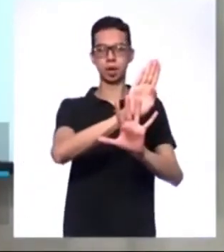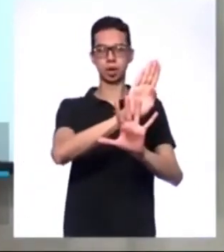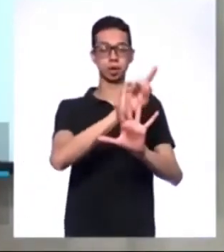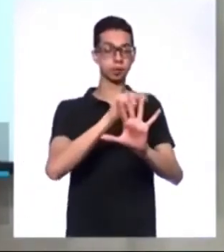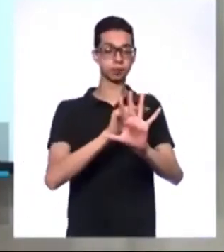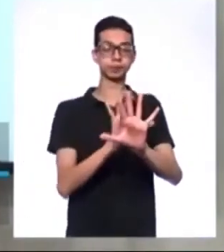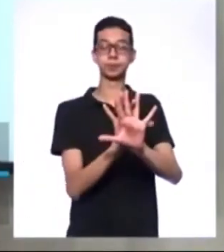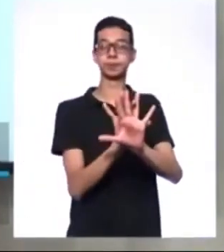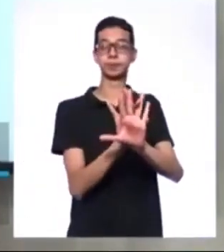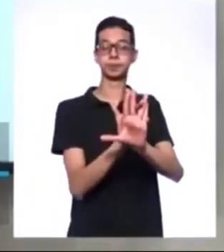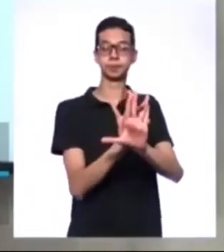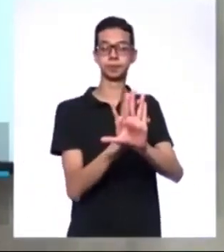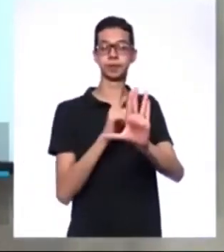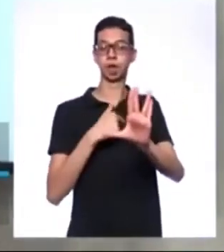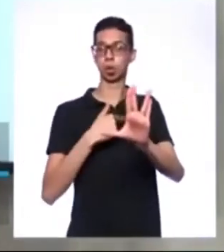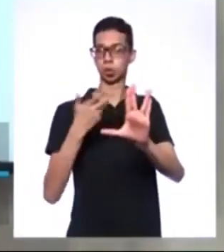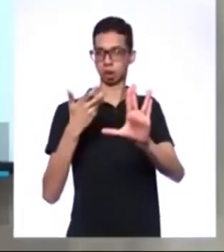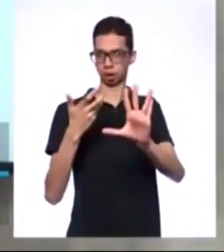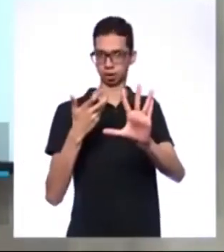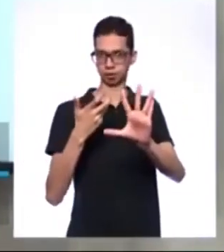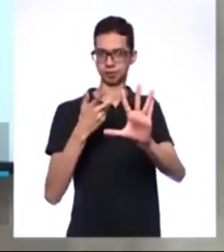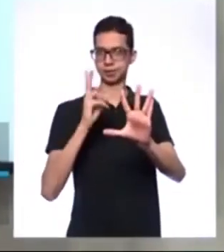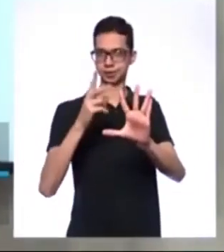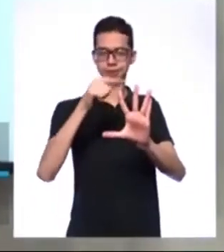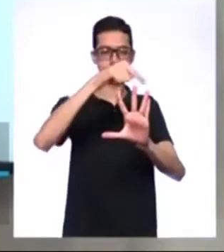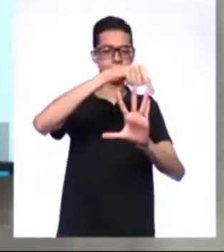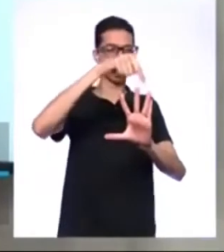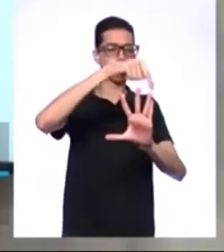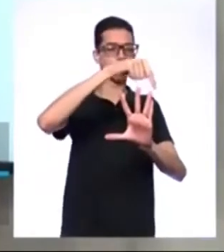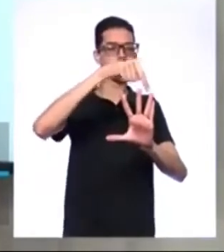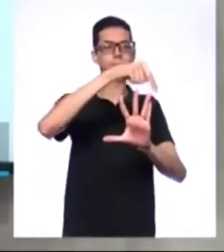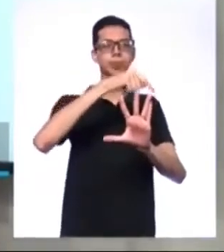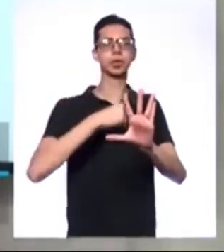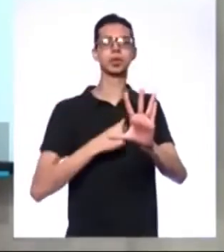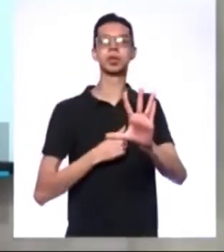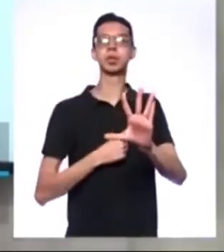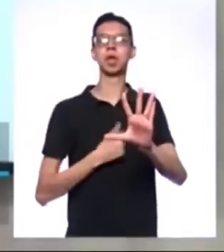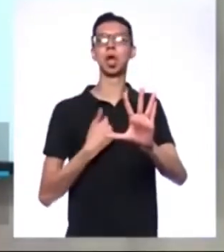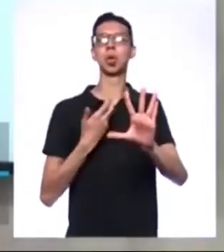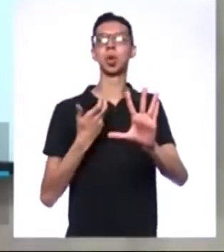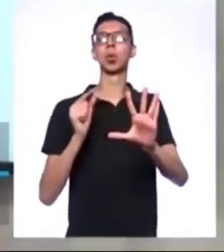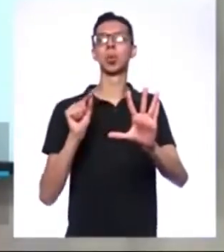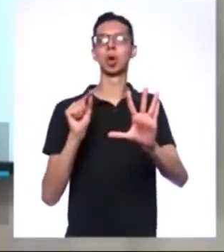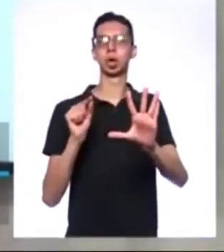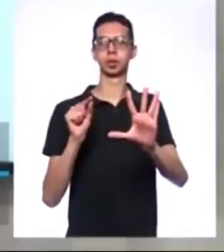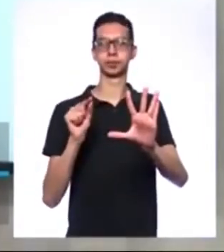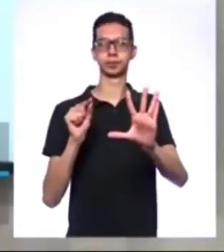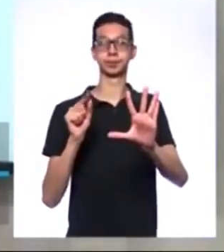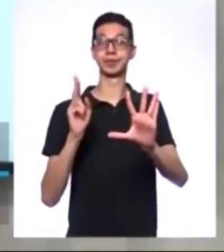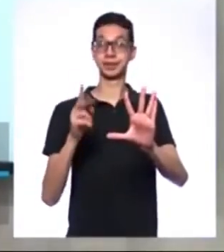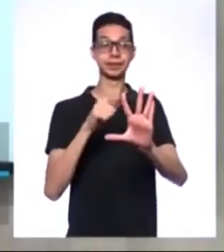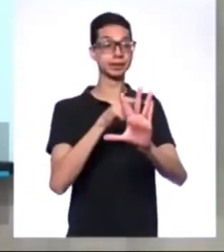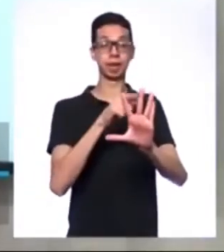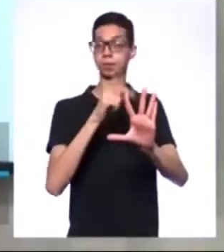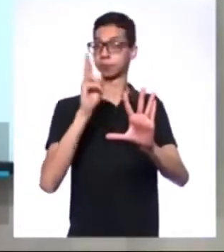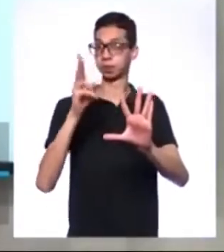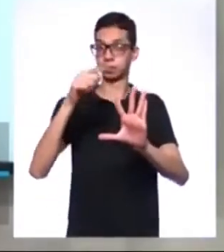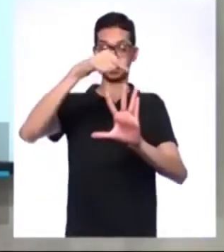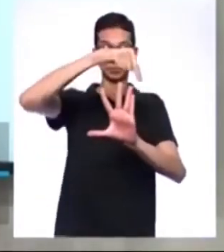grudados um no outro eu quero que dois duas dessas pessoas fiquei sempre o quê juntas